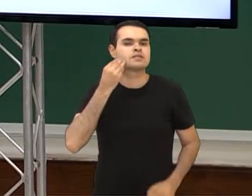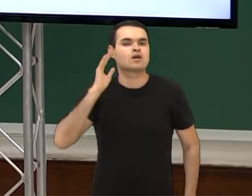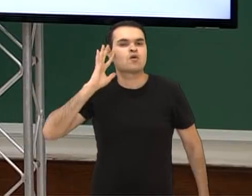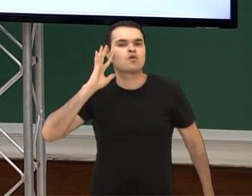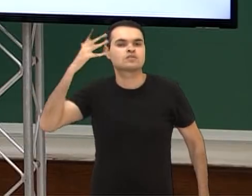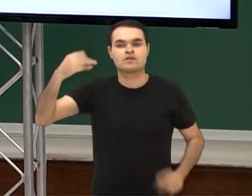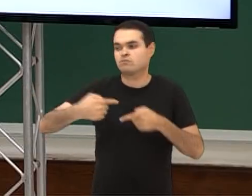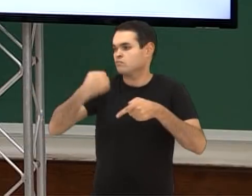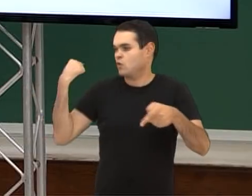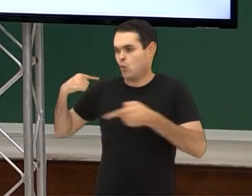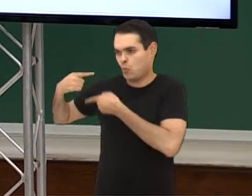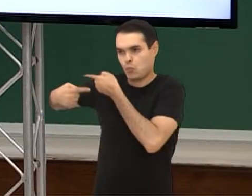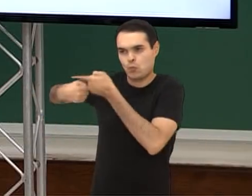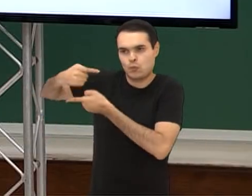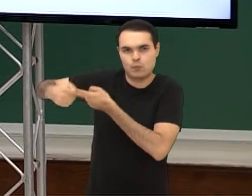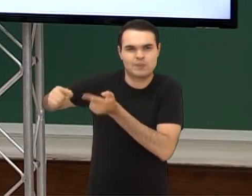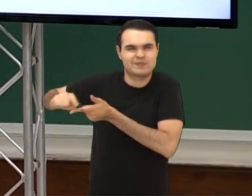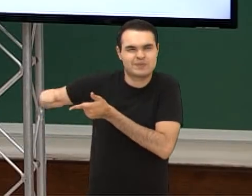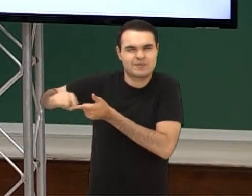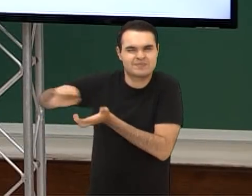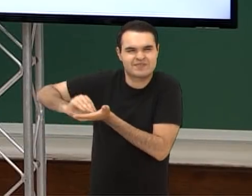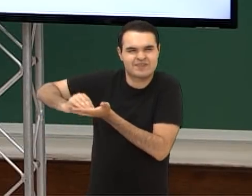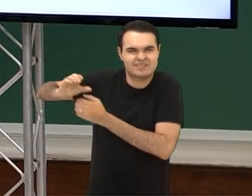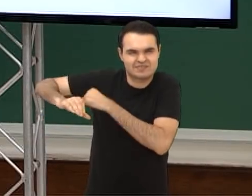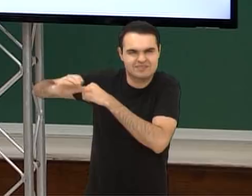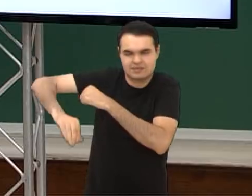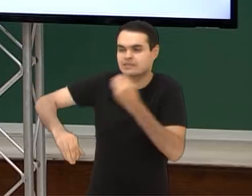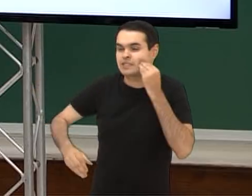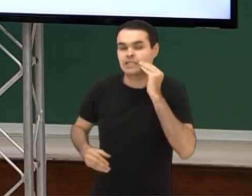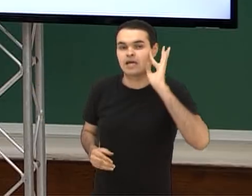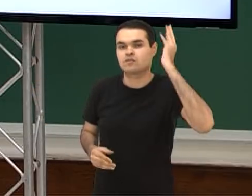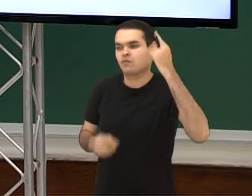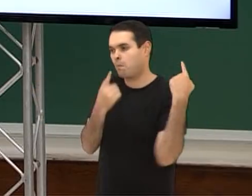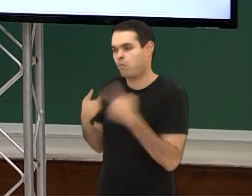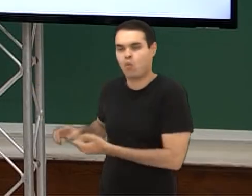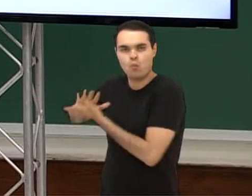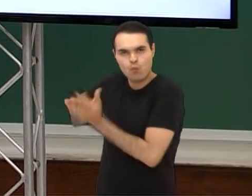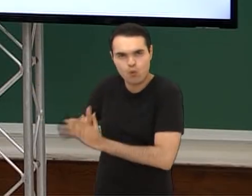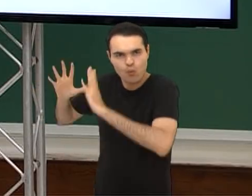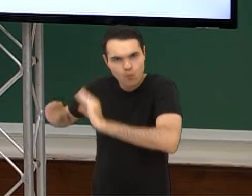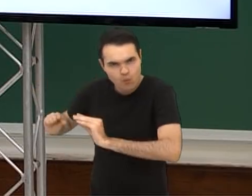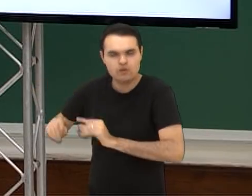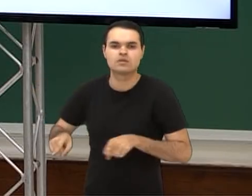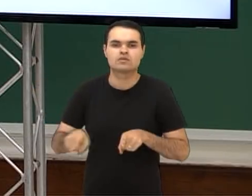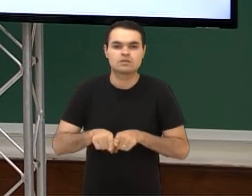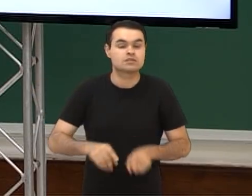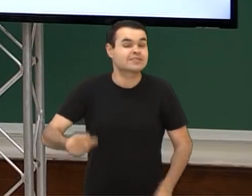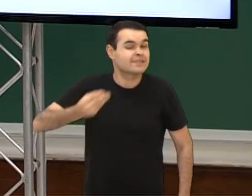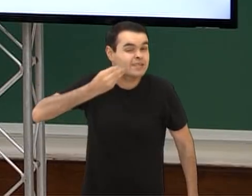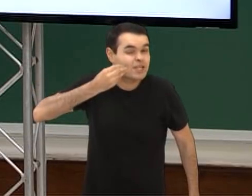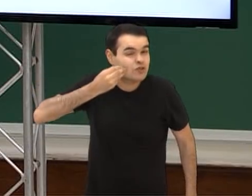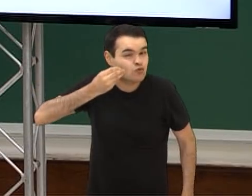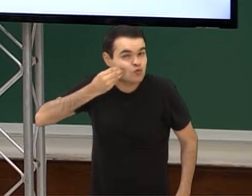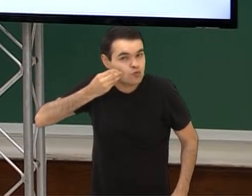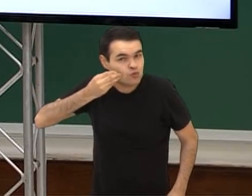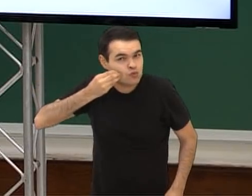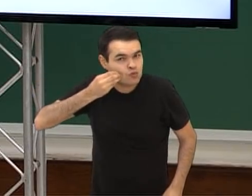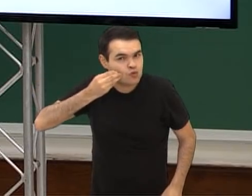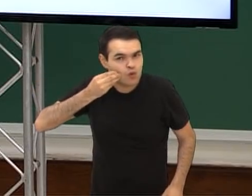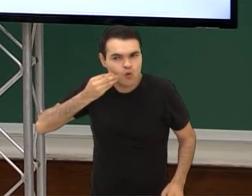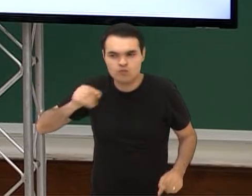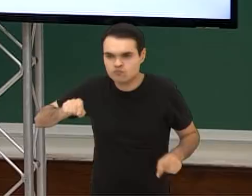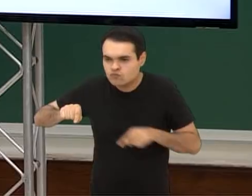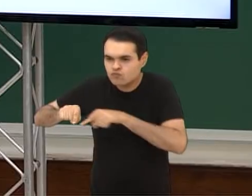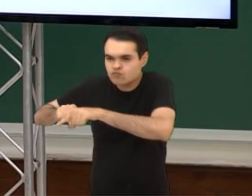problema crônico, histórico de falta de investimentos em infraestrutura. Então, o governo tentou cercar por todas